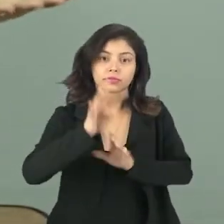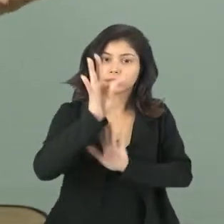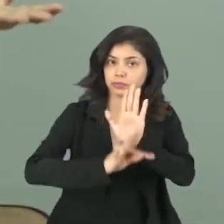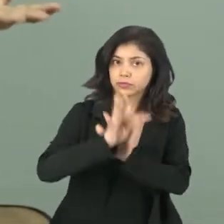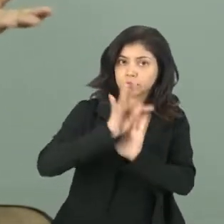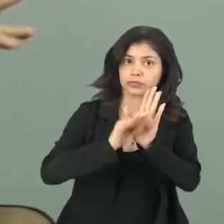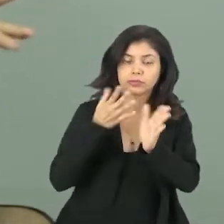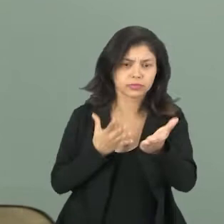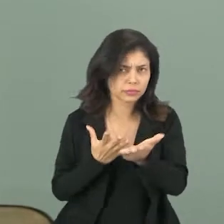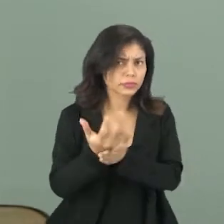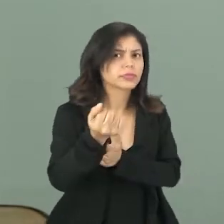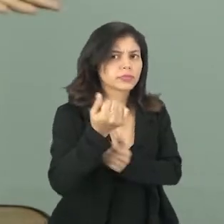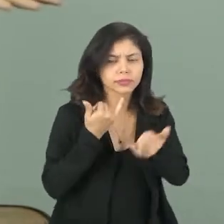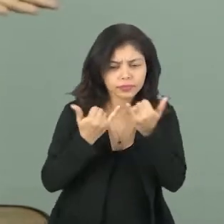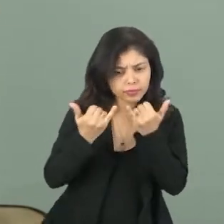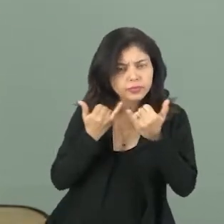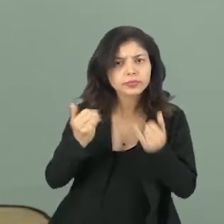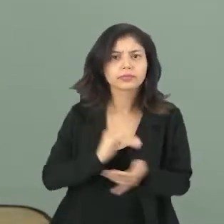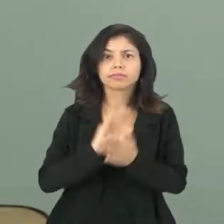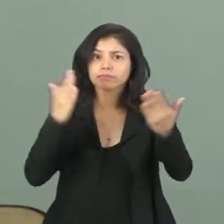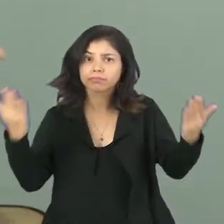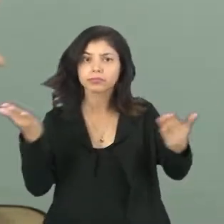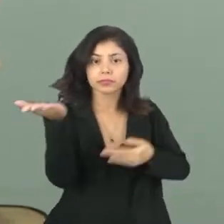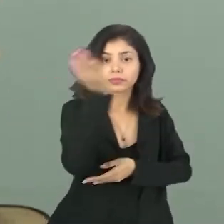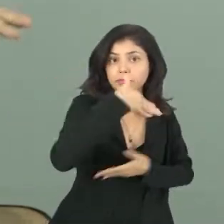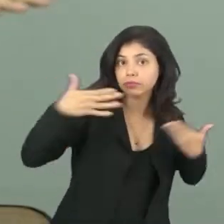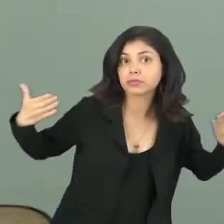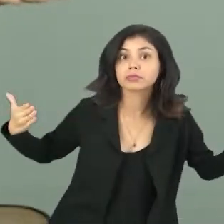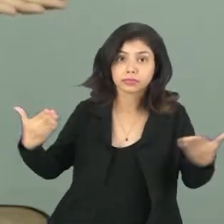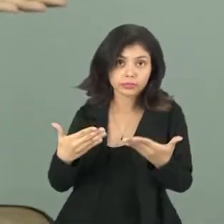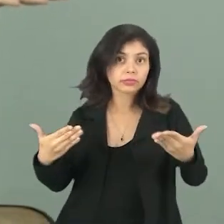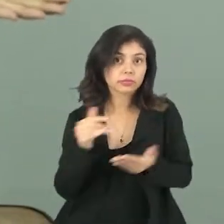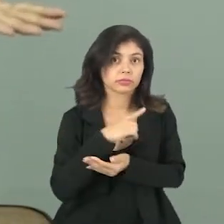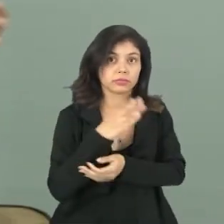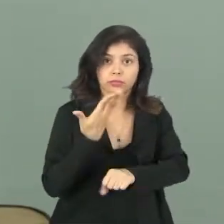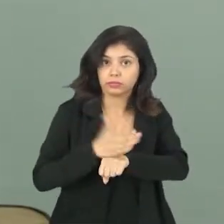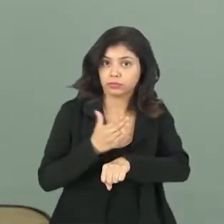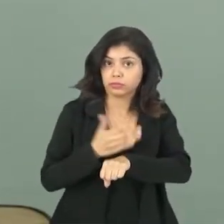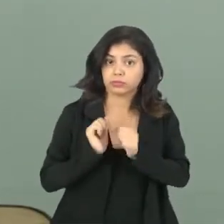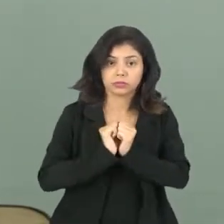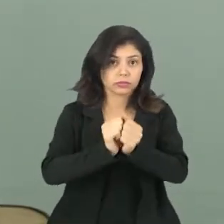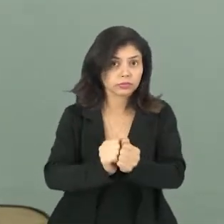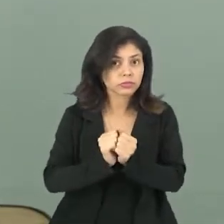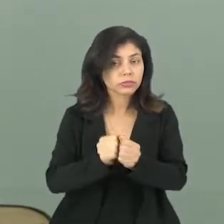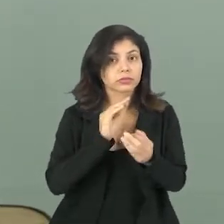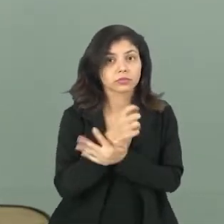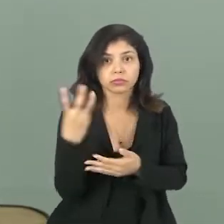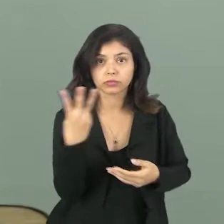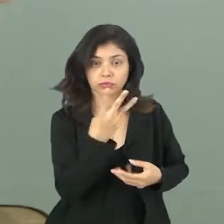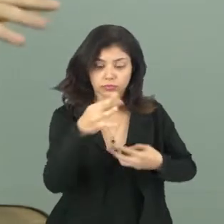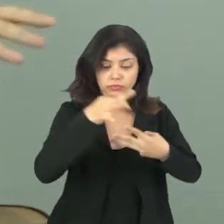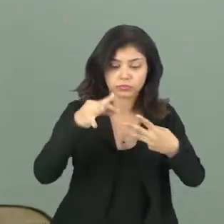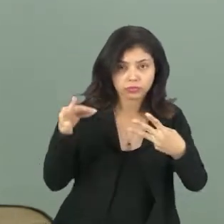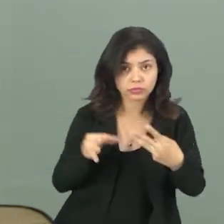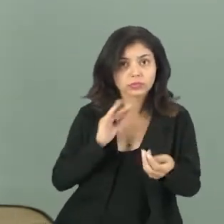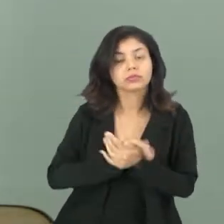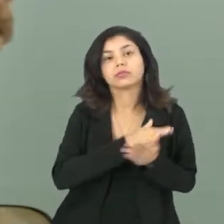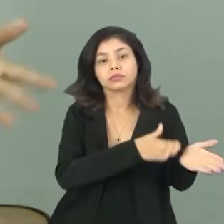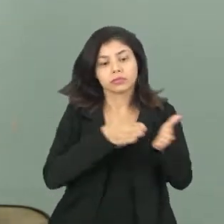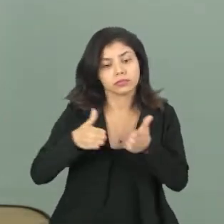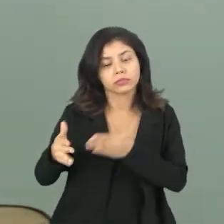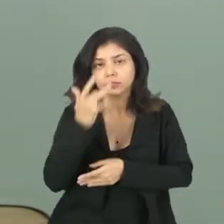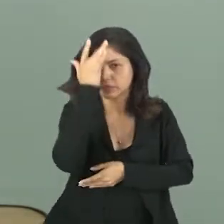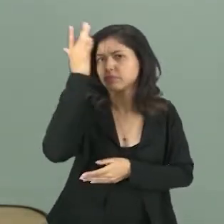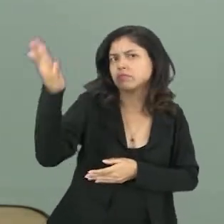texto e buscar essas informações Então vamos agora exercitar juntos esses três passos e vamos